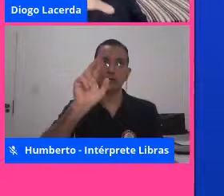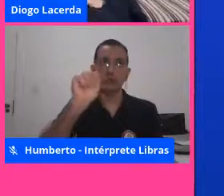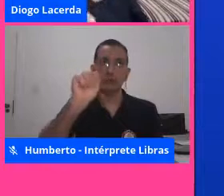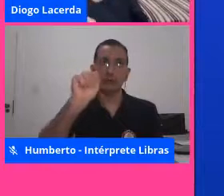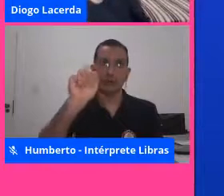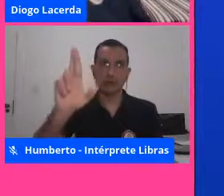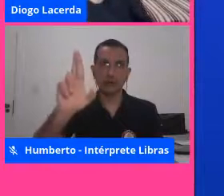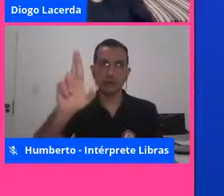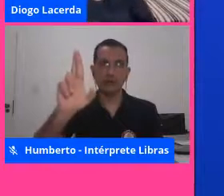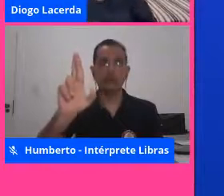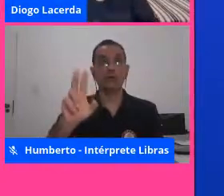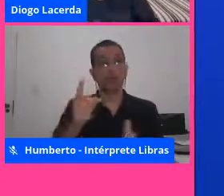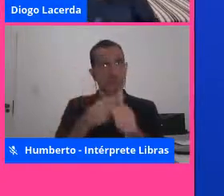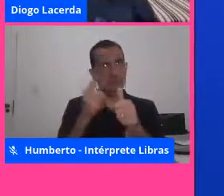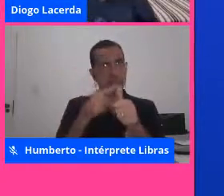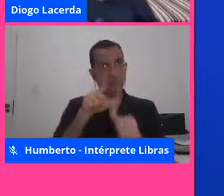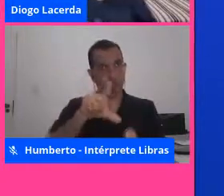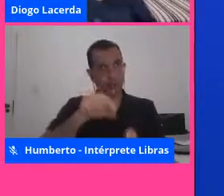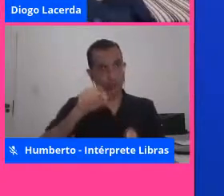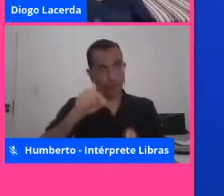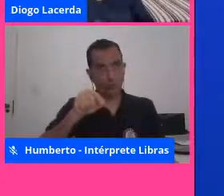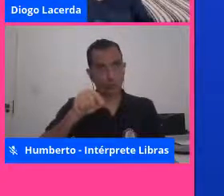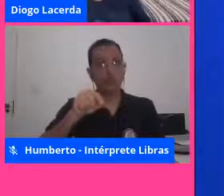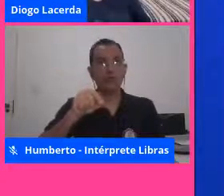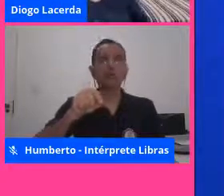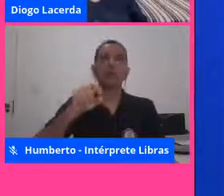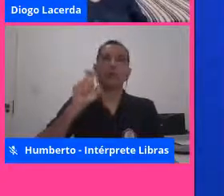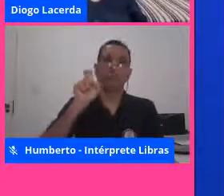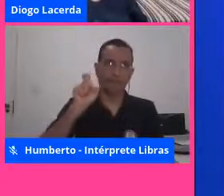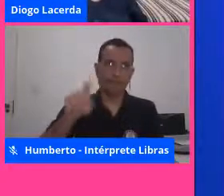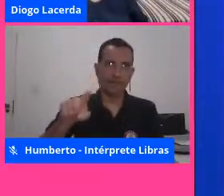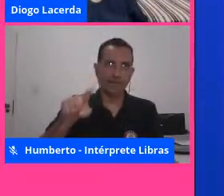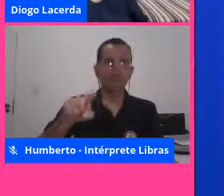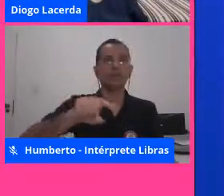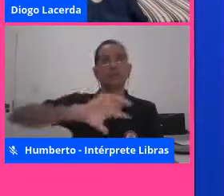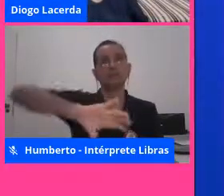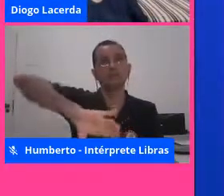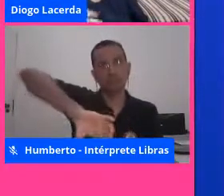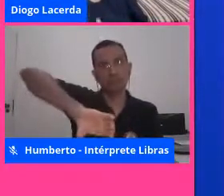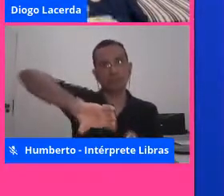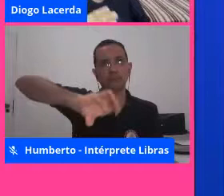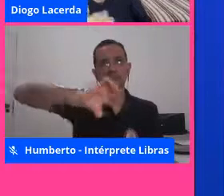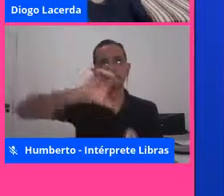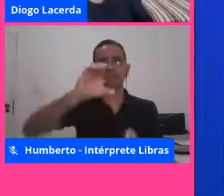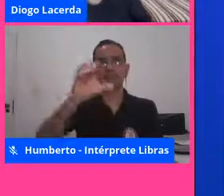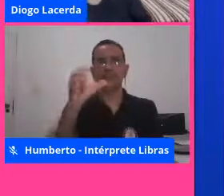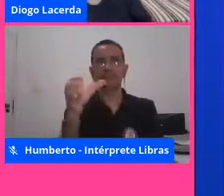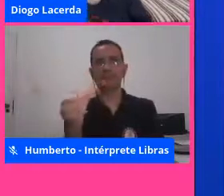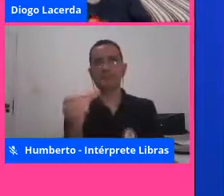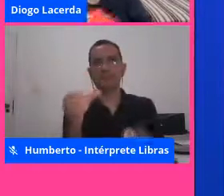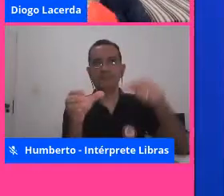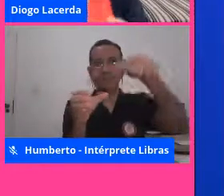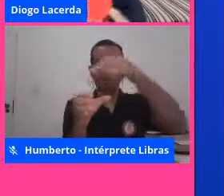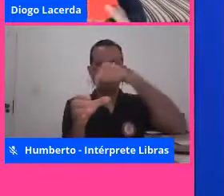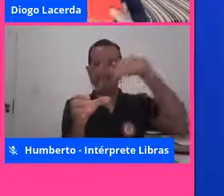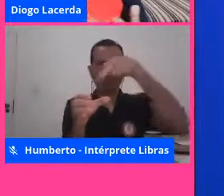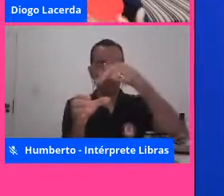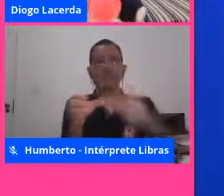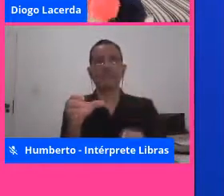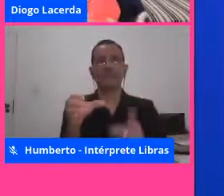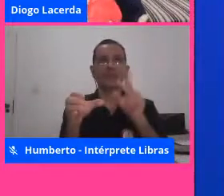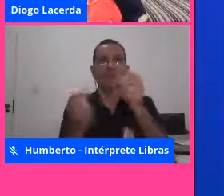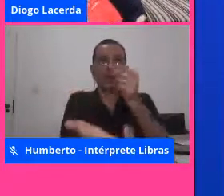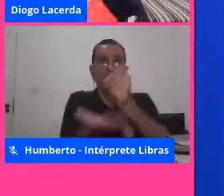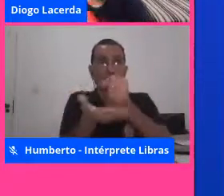seleciona a peça e gira ela. Quando você girar, você vai selecionar essa parte do fundo, que é justamente o